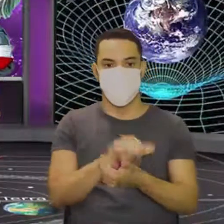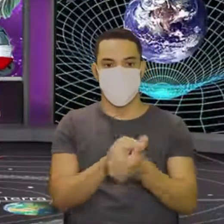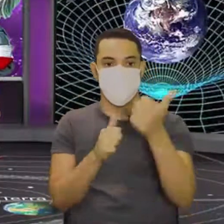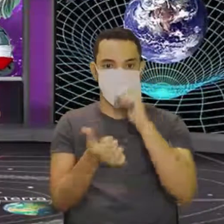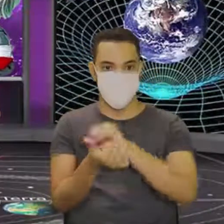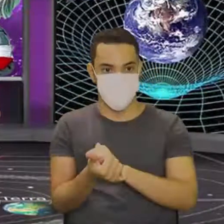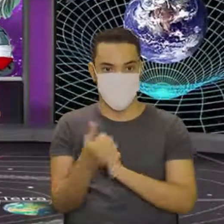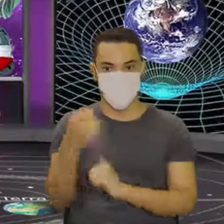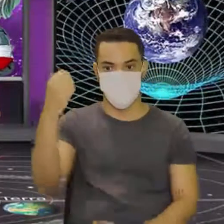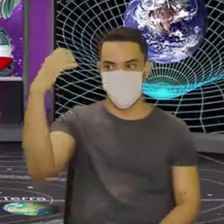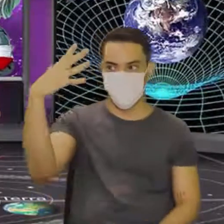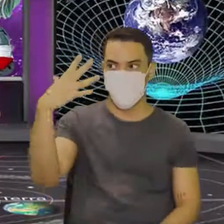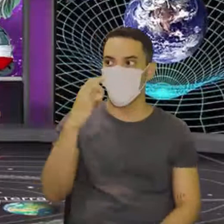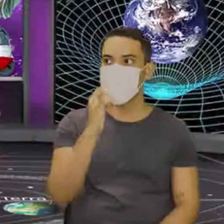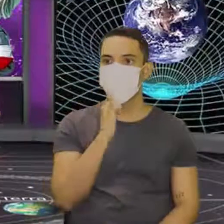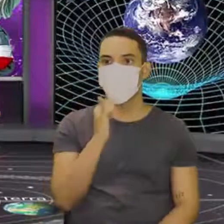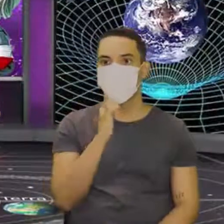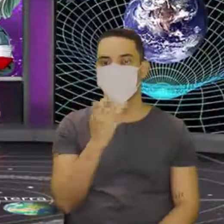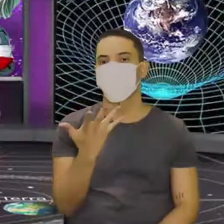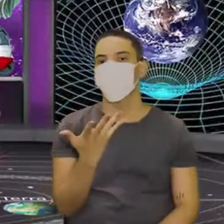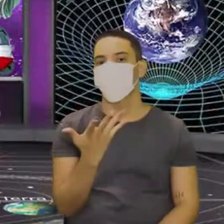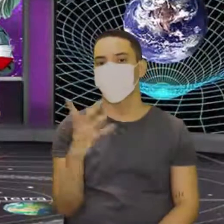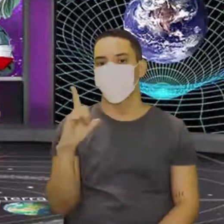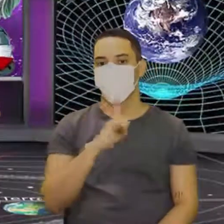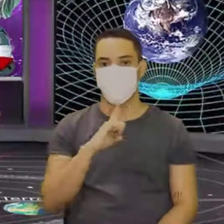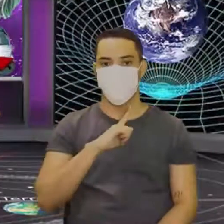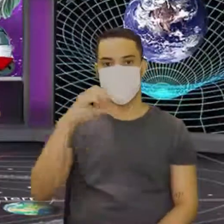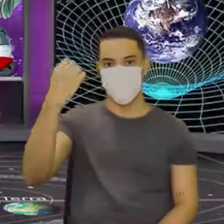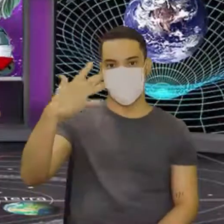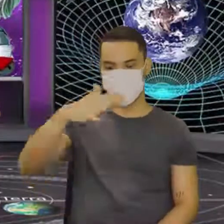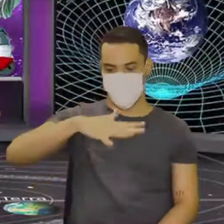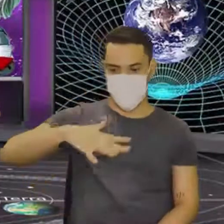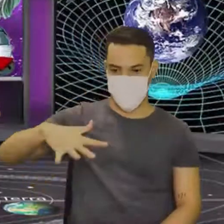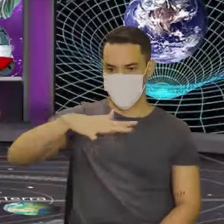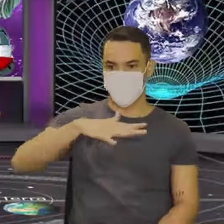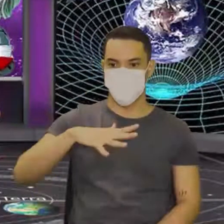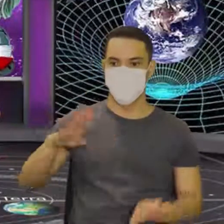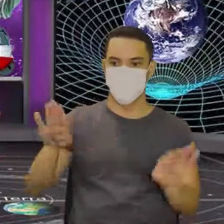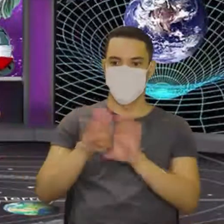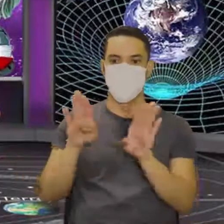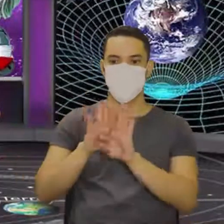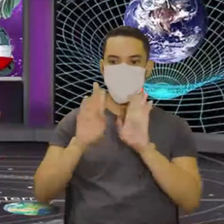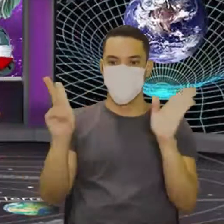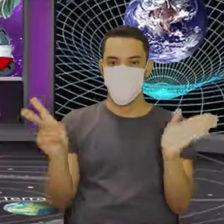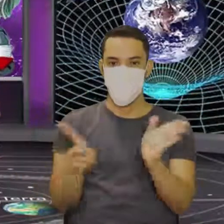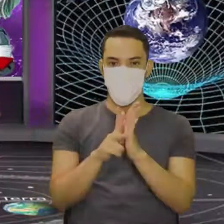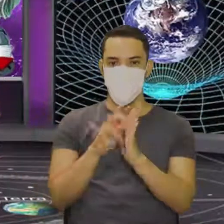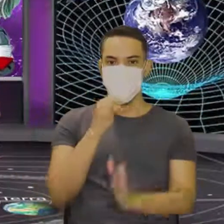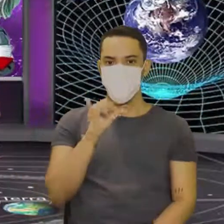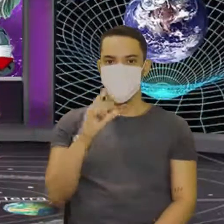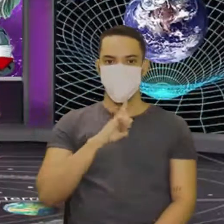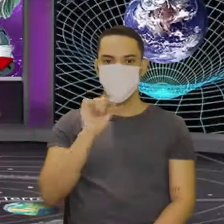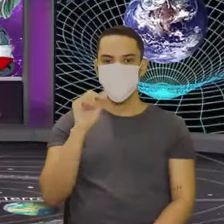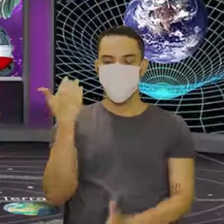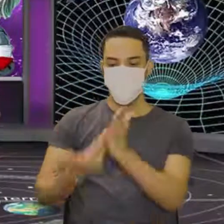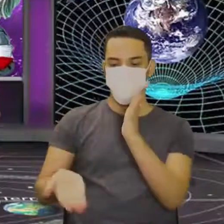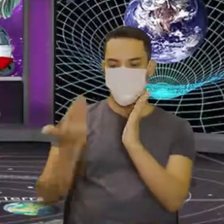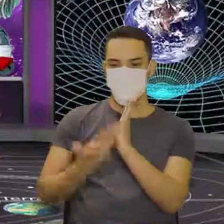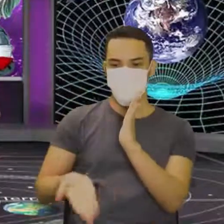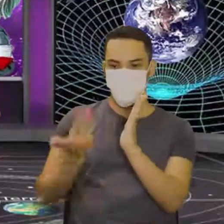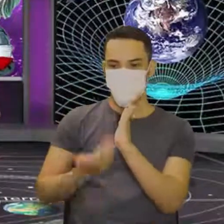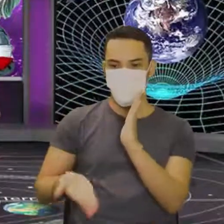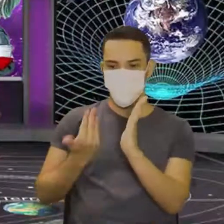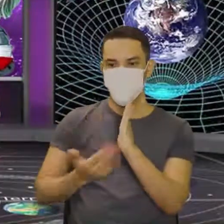energia luminosa, que no caso para ter a iluminação do ambiente, e parte dessa energia vai ser perdida